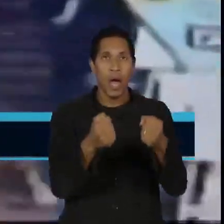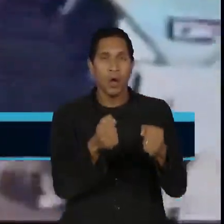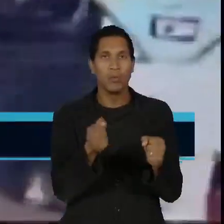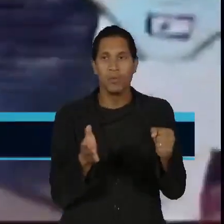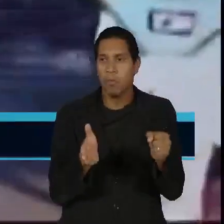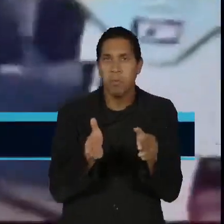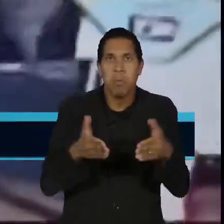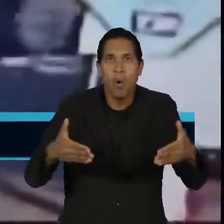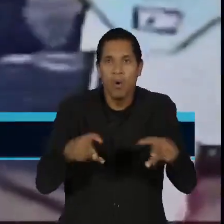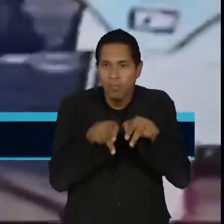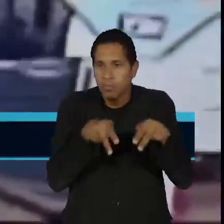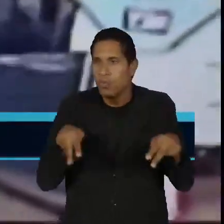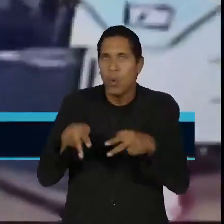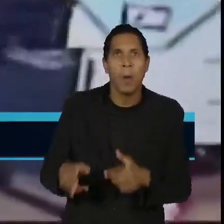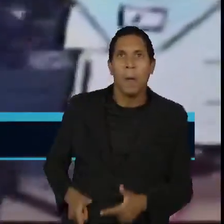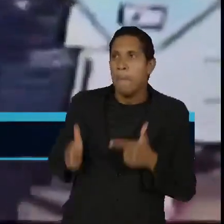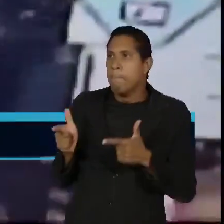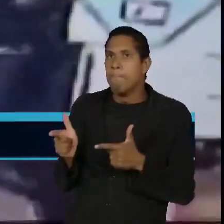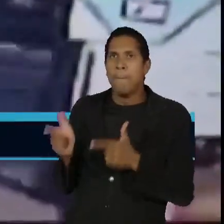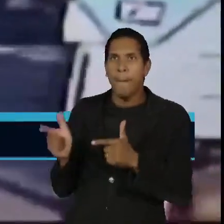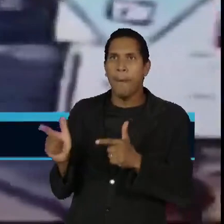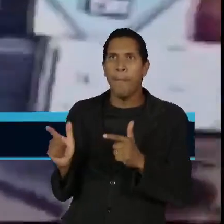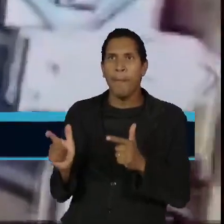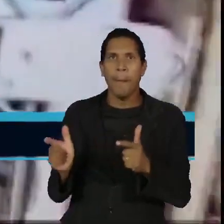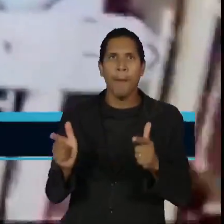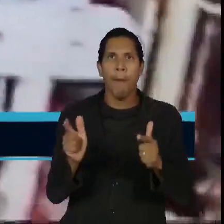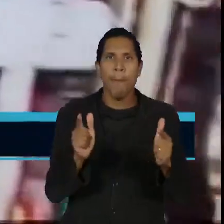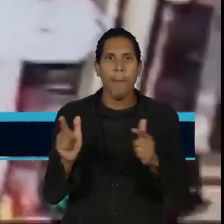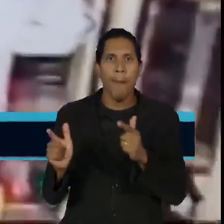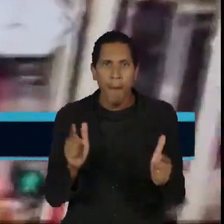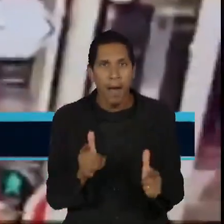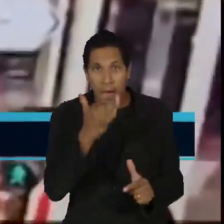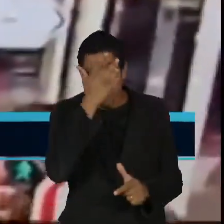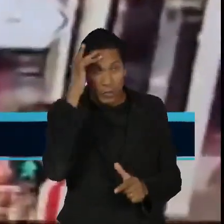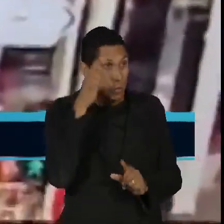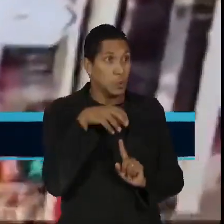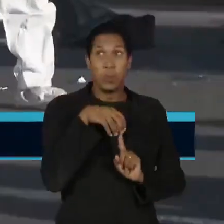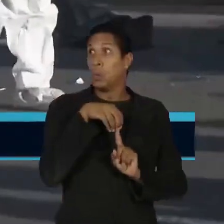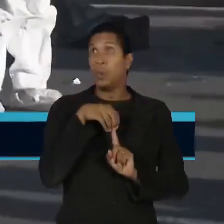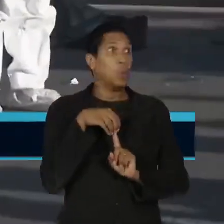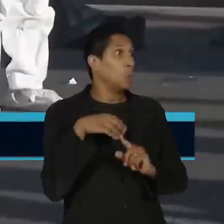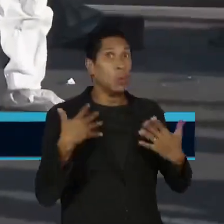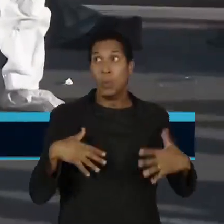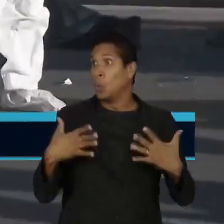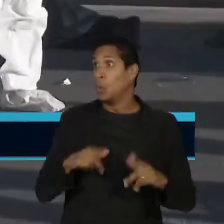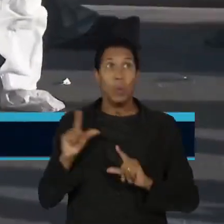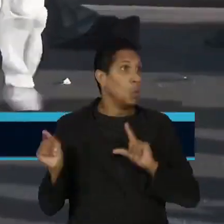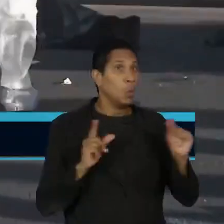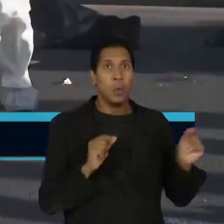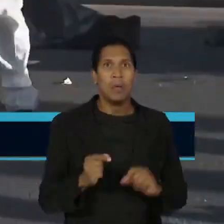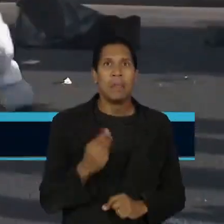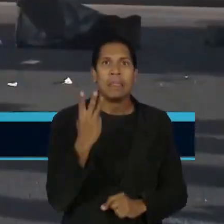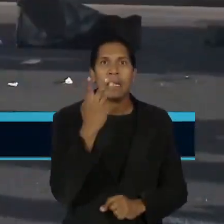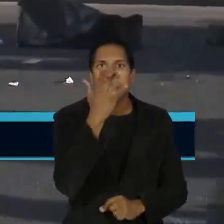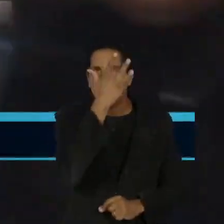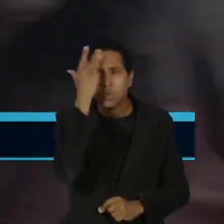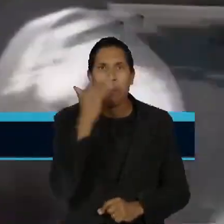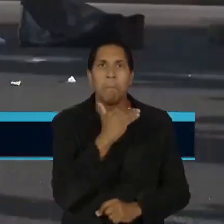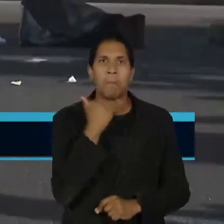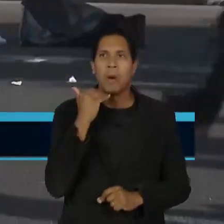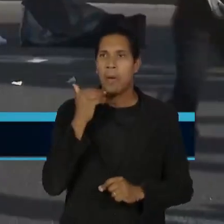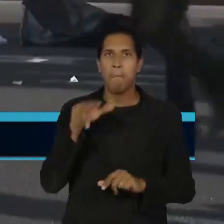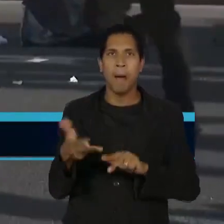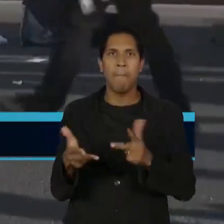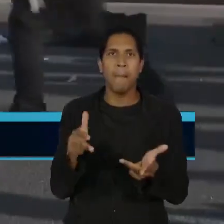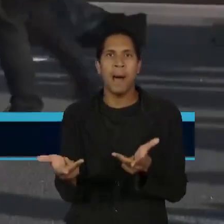rifle e uma pistola e dispararam contra civis num ponto de ônibus de Jerusalém. 3 pessoas morreram e 6 ficaram feridas